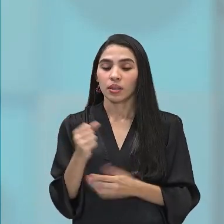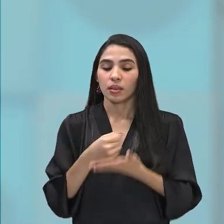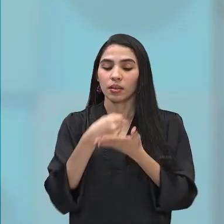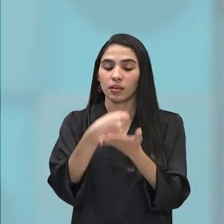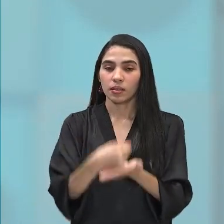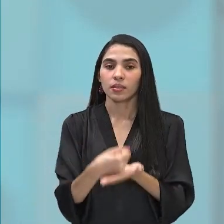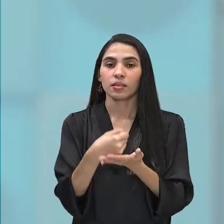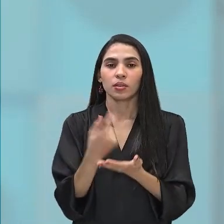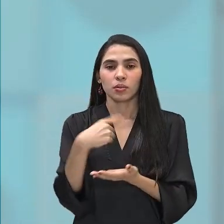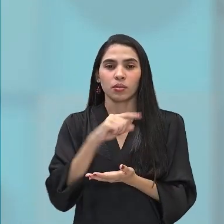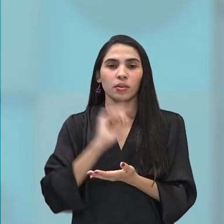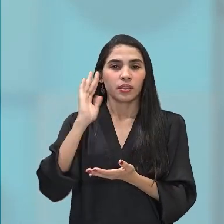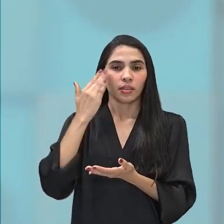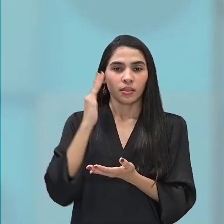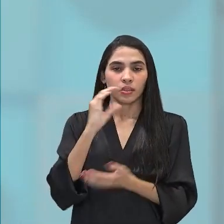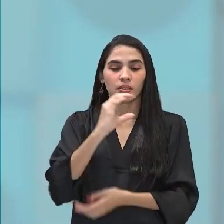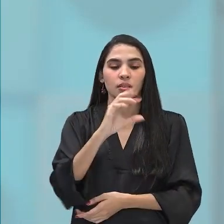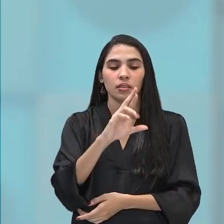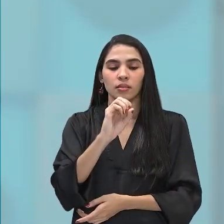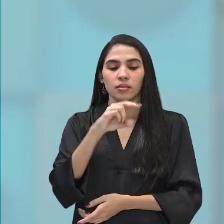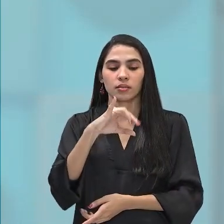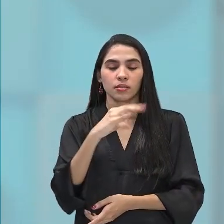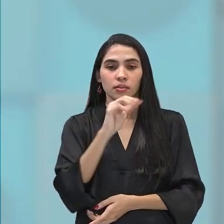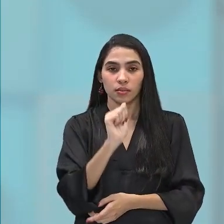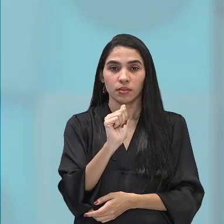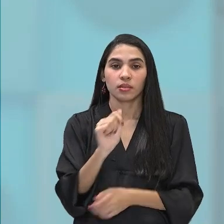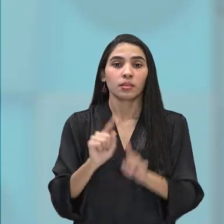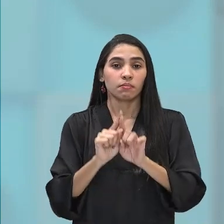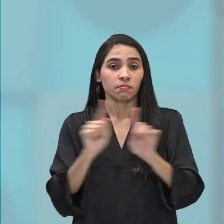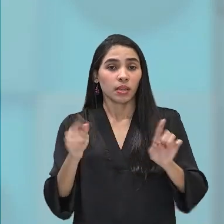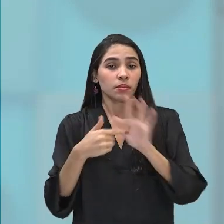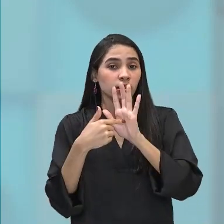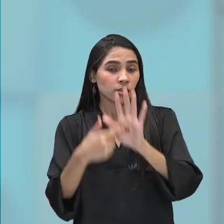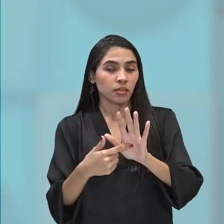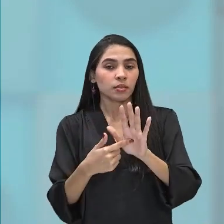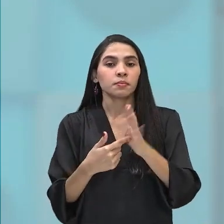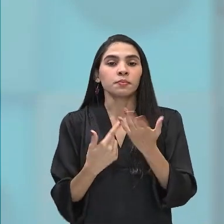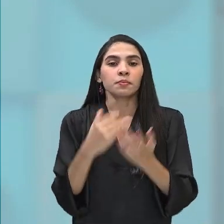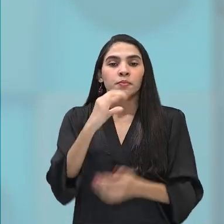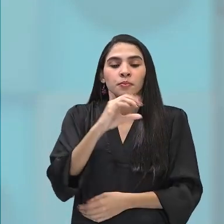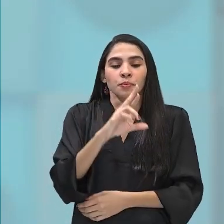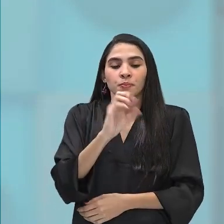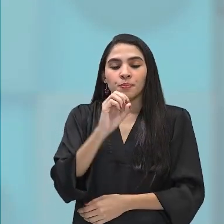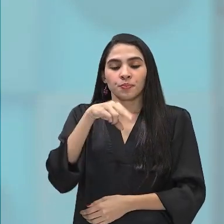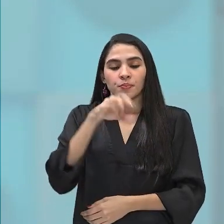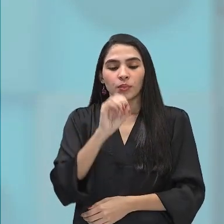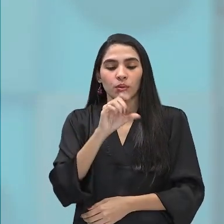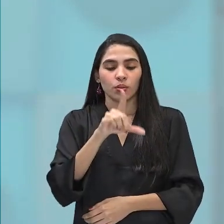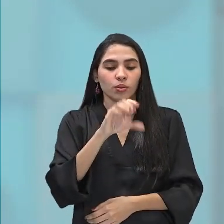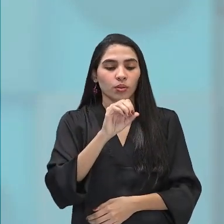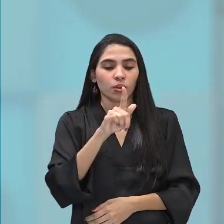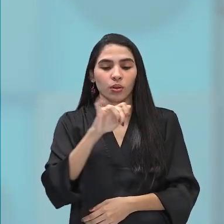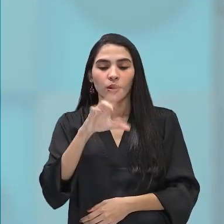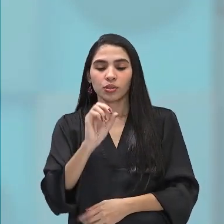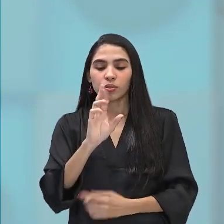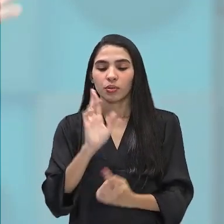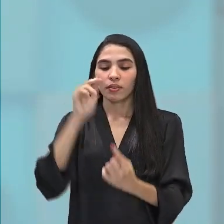auxiliando a entender o que é uma crônica e que, além de mostrar esse aspecto cronológico, ou seja, esse aspecto do